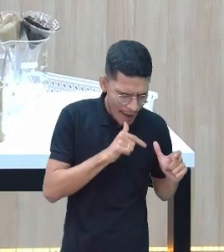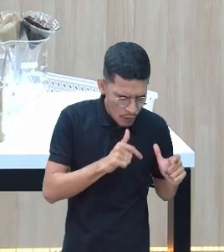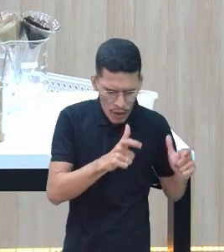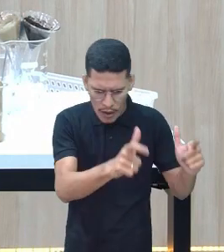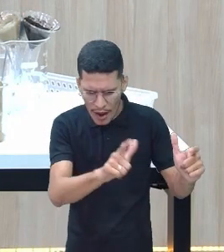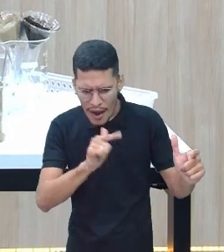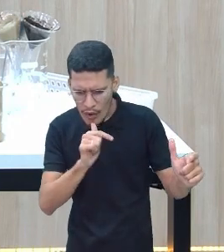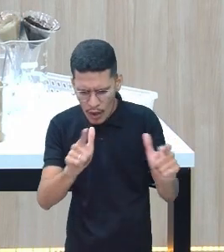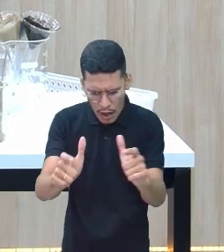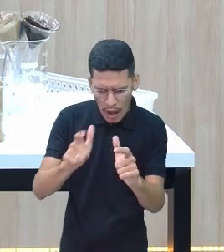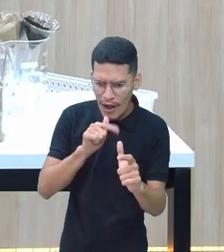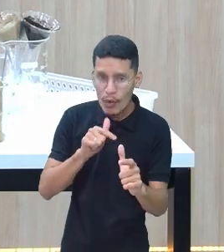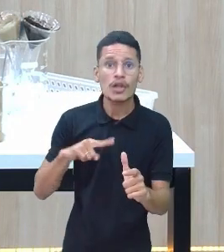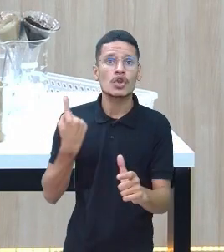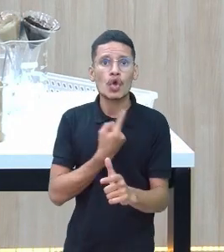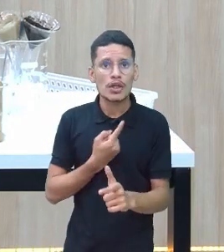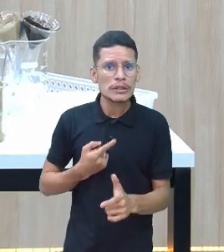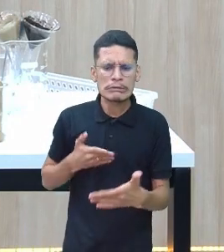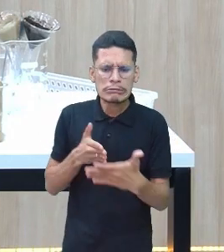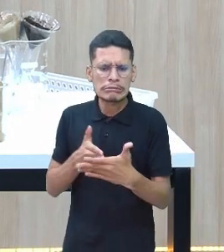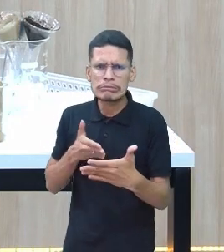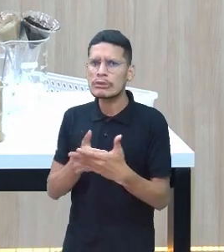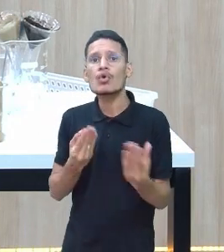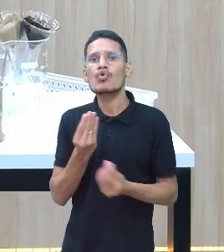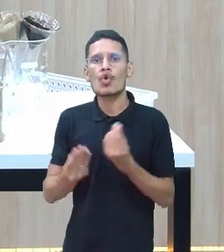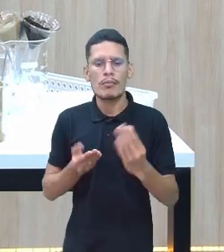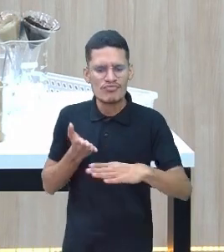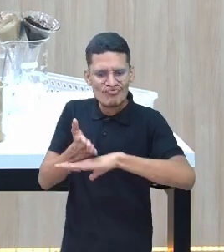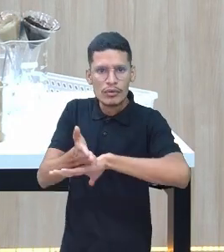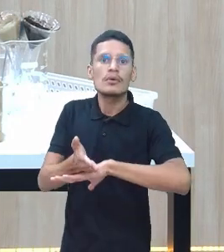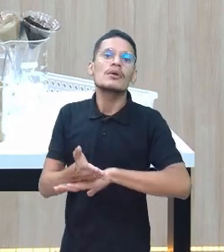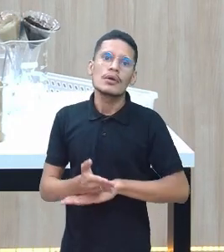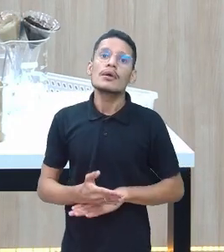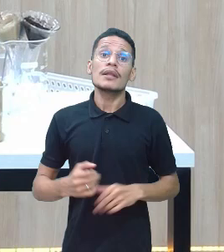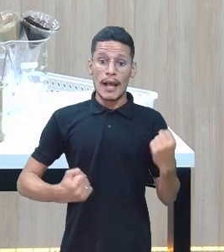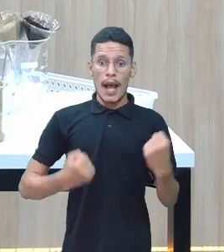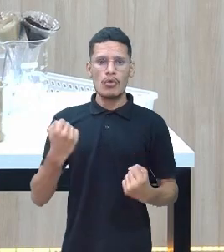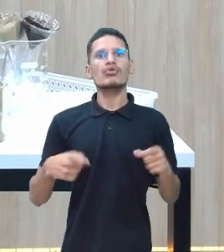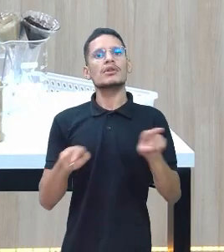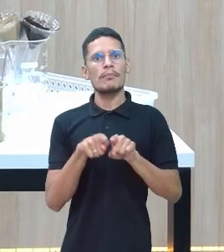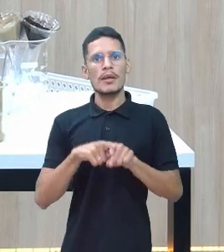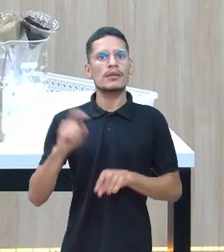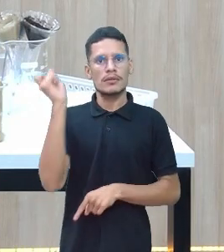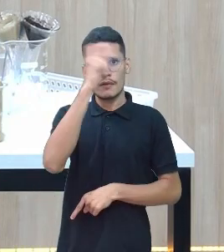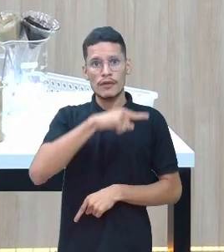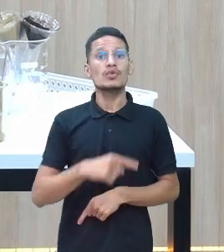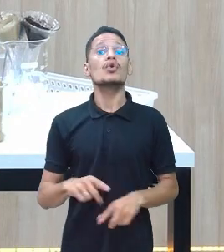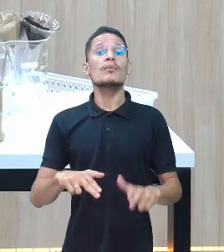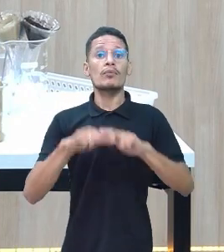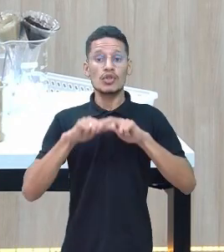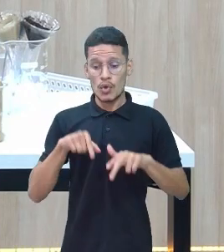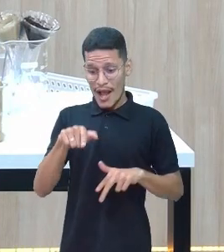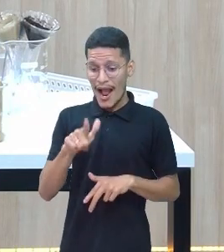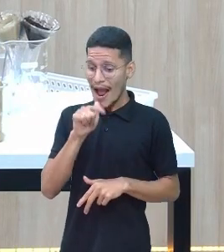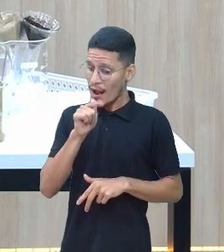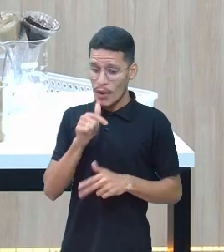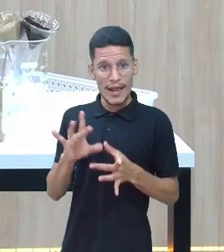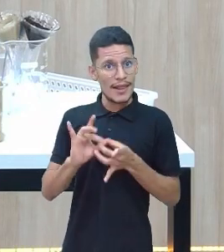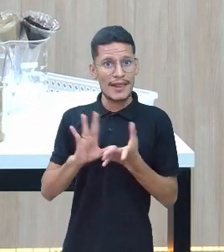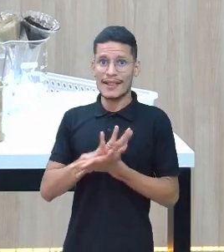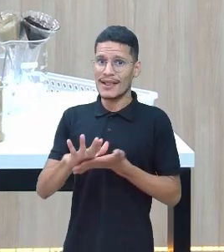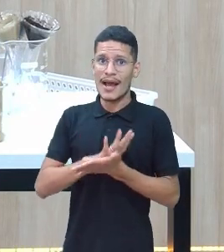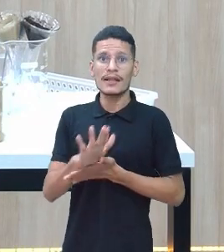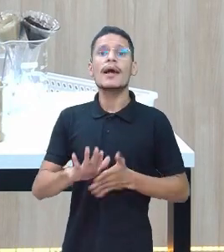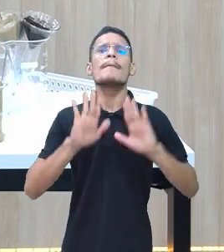até dificuldade de passar. Os carros também. Então, nesse local, a água não passou facilmente. Tá, e no quintal de